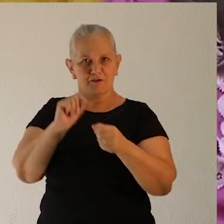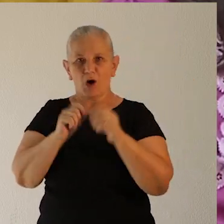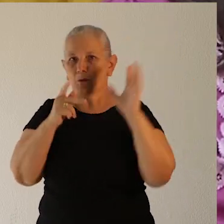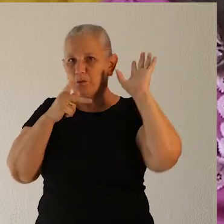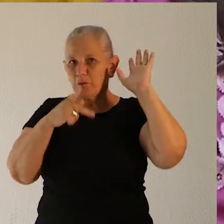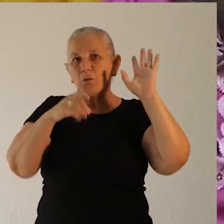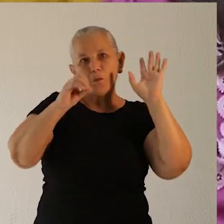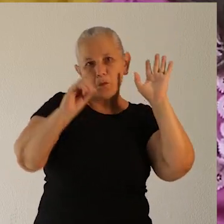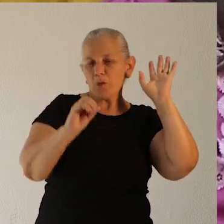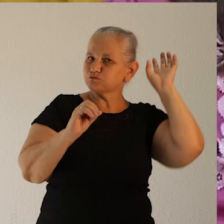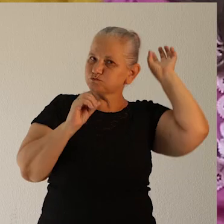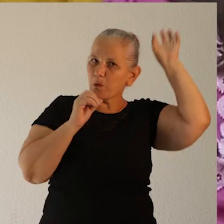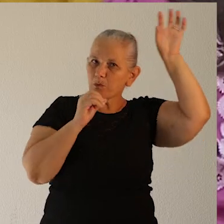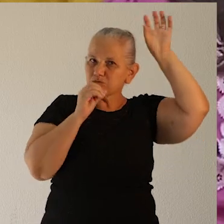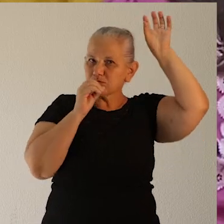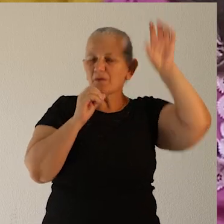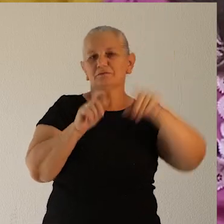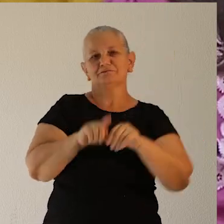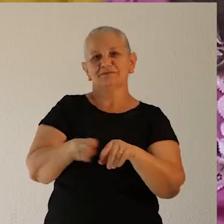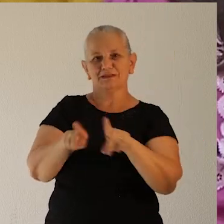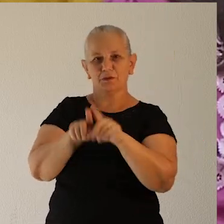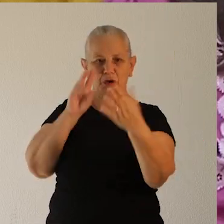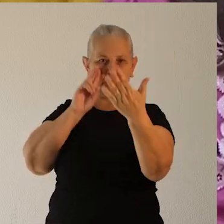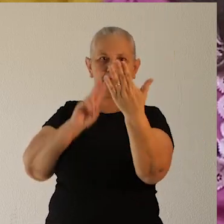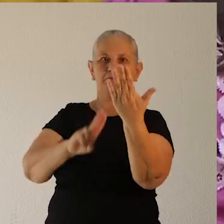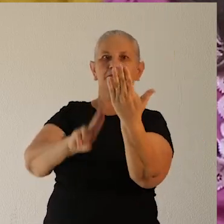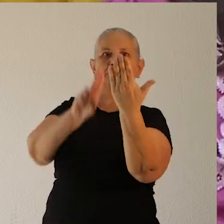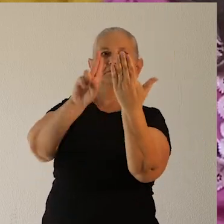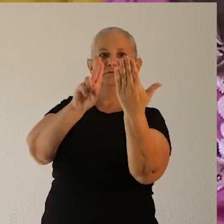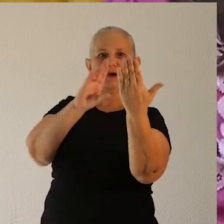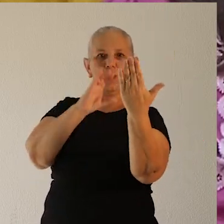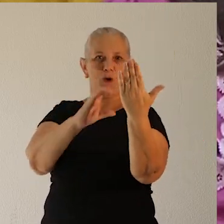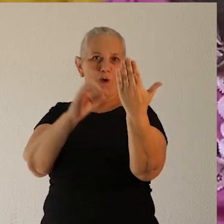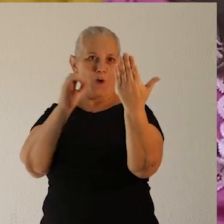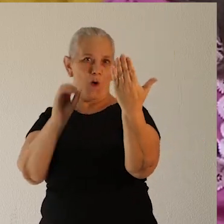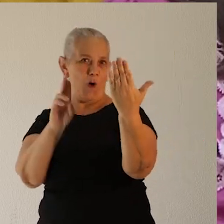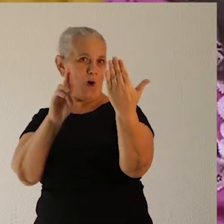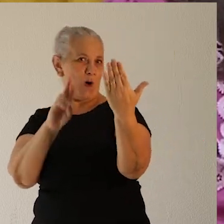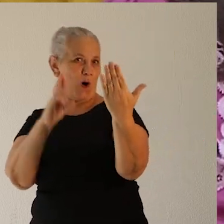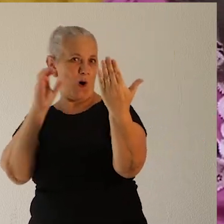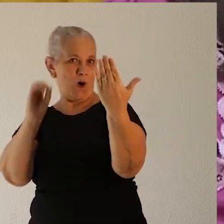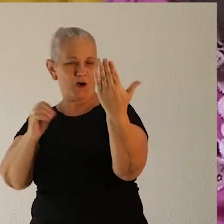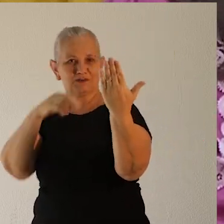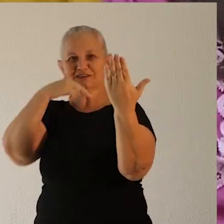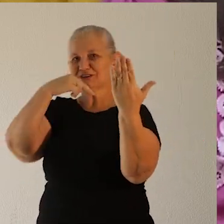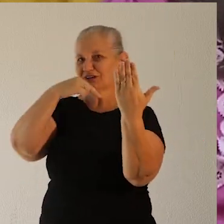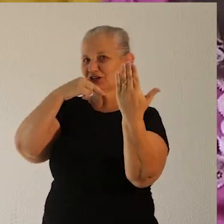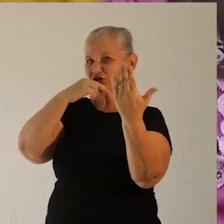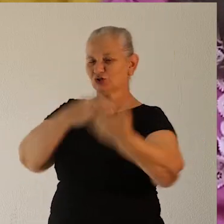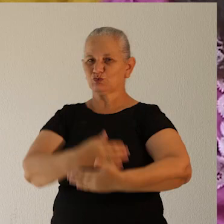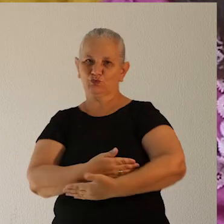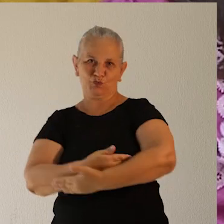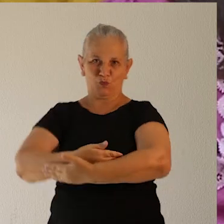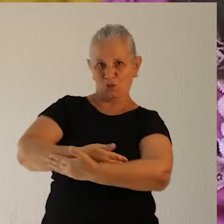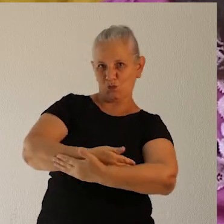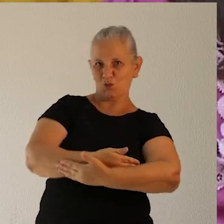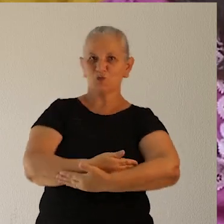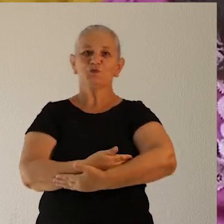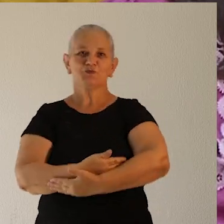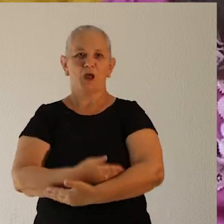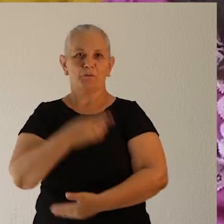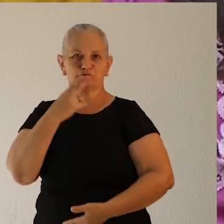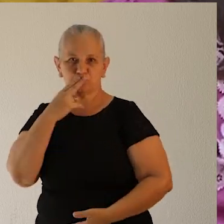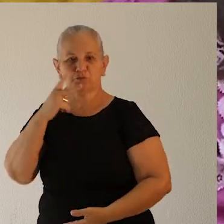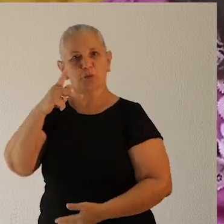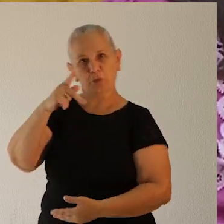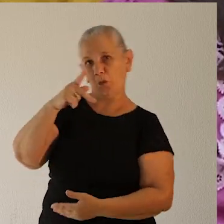popó, lia sua partitura, ia pro pororó, com o neto na cintura, com sua tuba fazia popó.